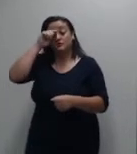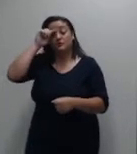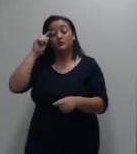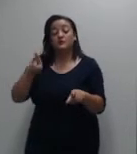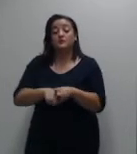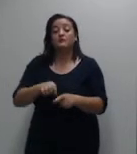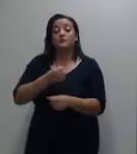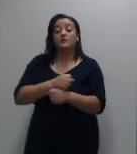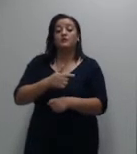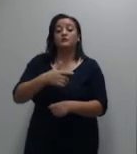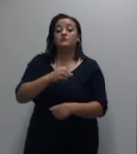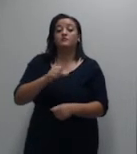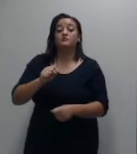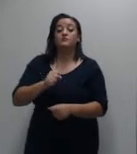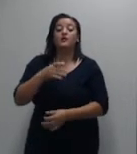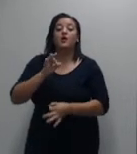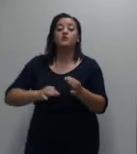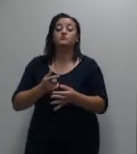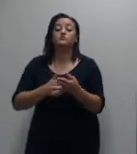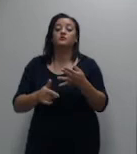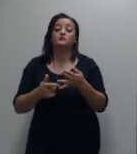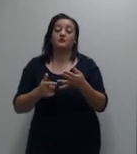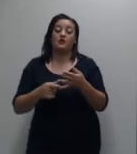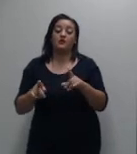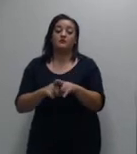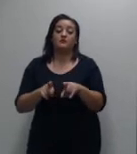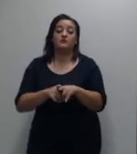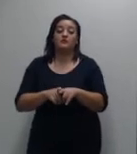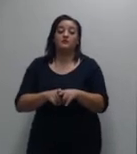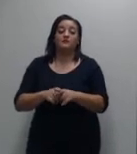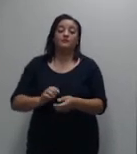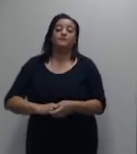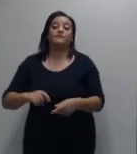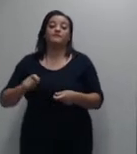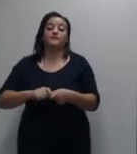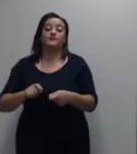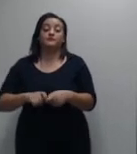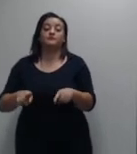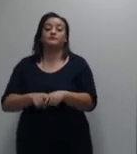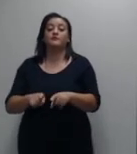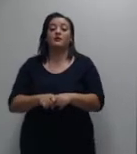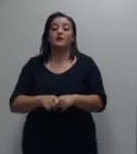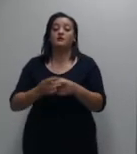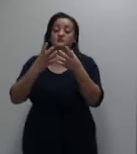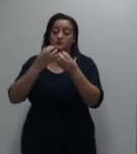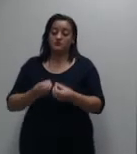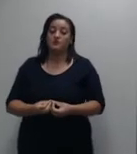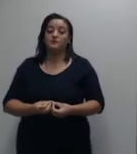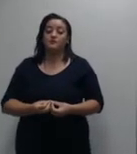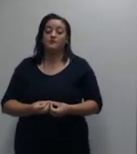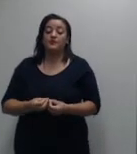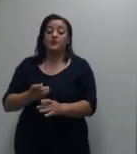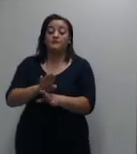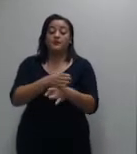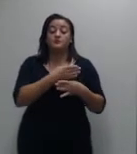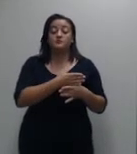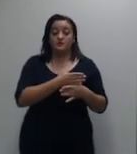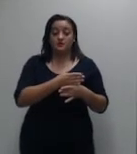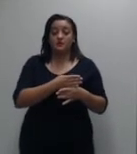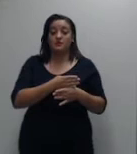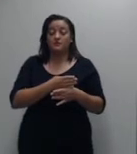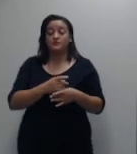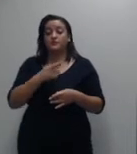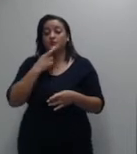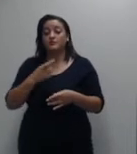2008.de de primeiro grau concedeu liminar para suspender os efeitos